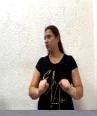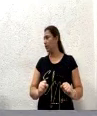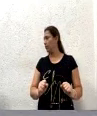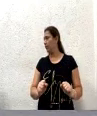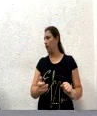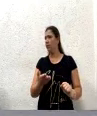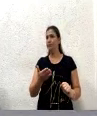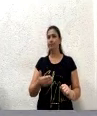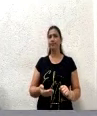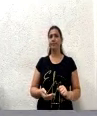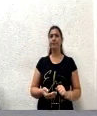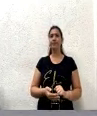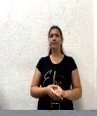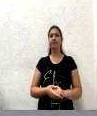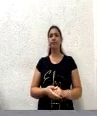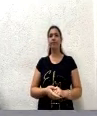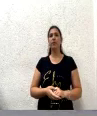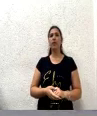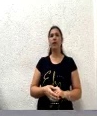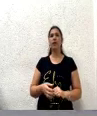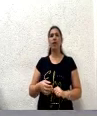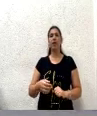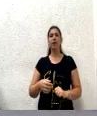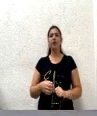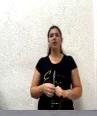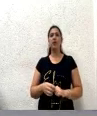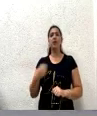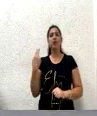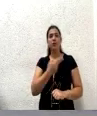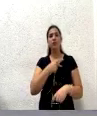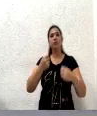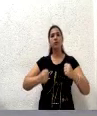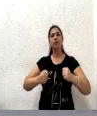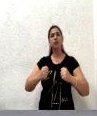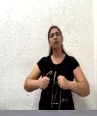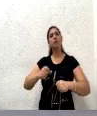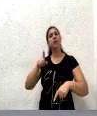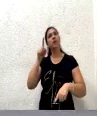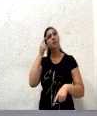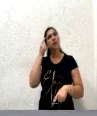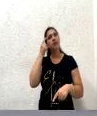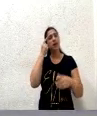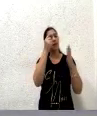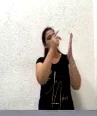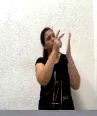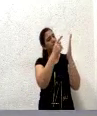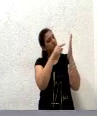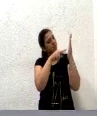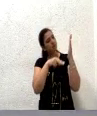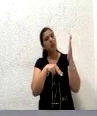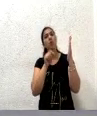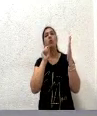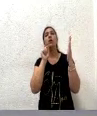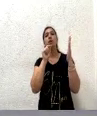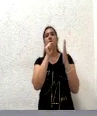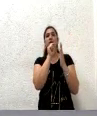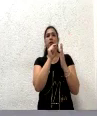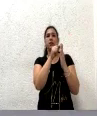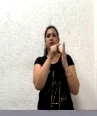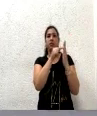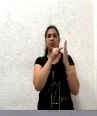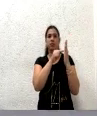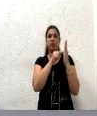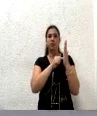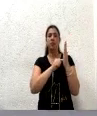com a iniciativa privada dentro do município para que eles possam também gerir esses pontos, né, dentro dessa rota, para que não fique só